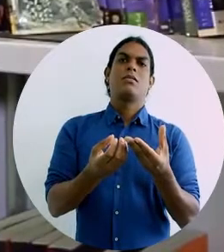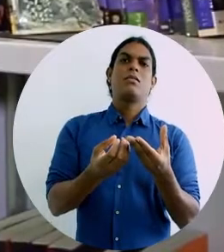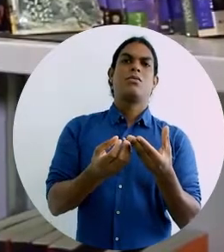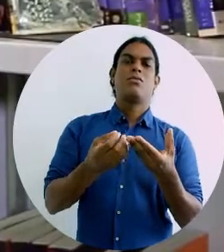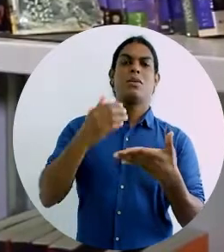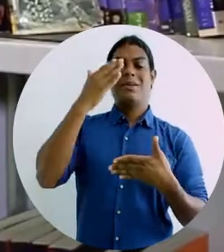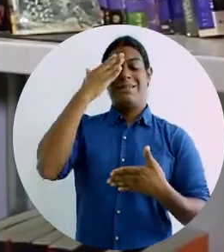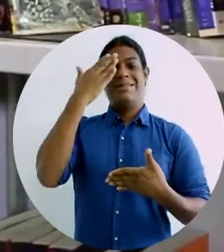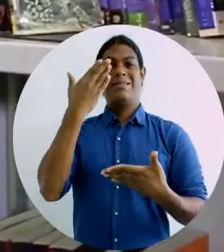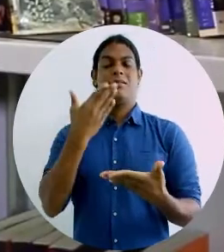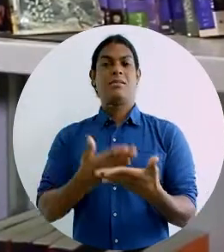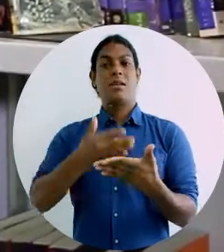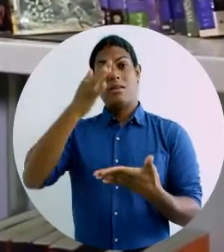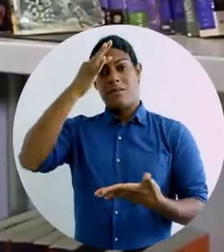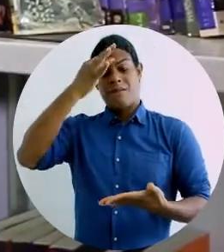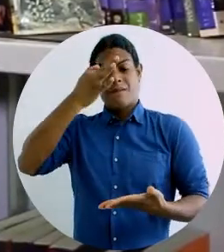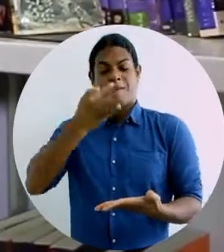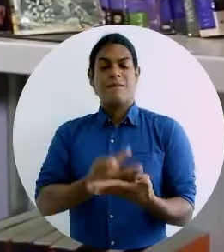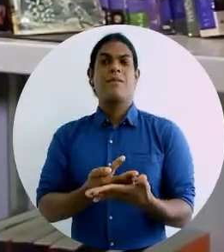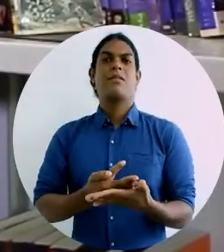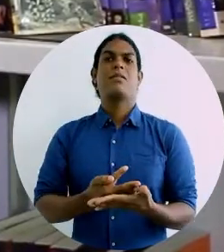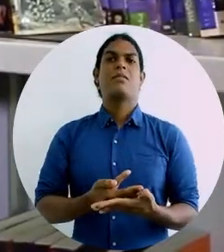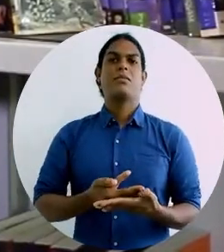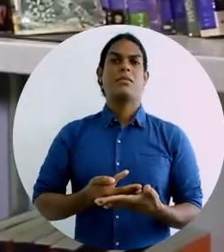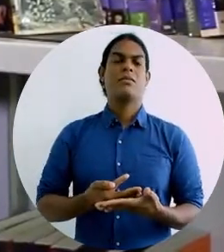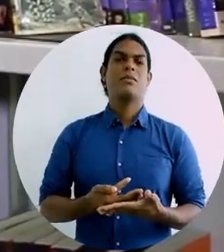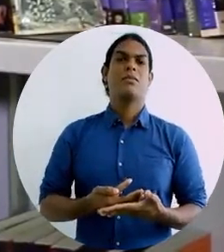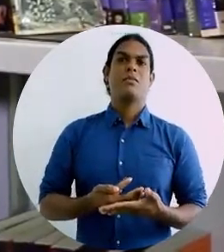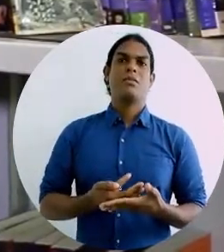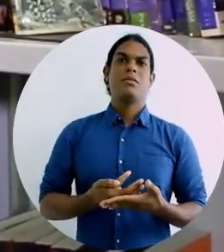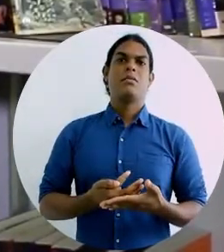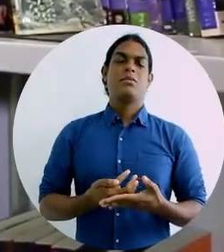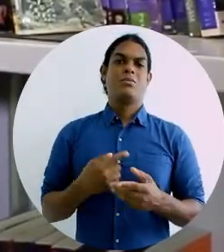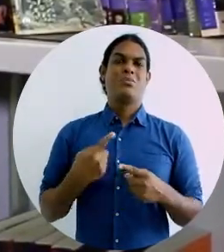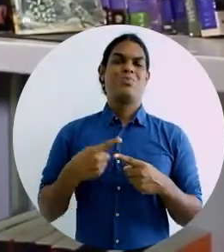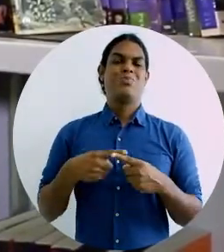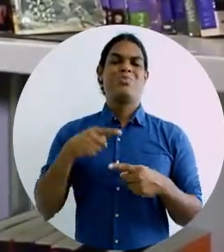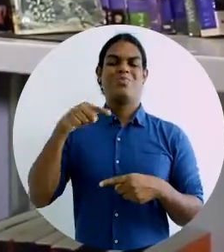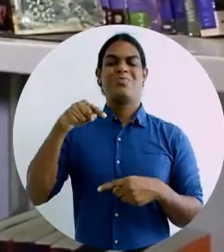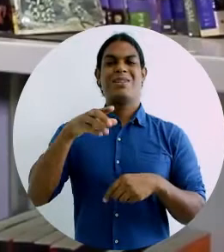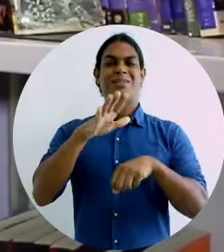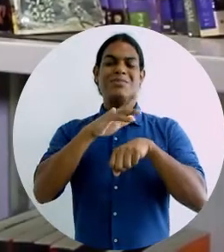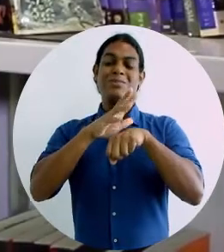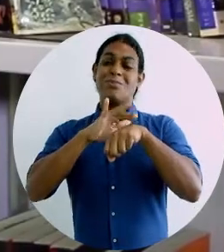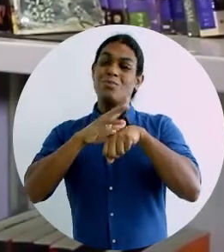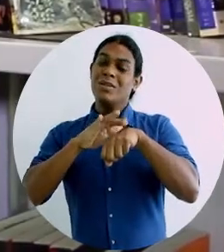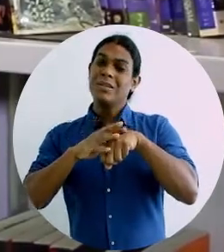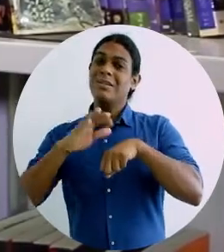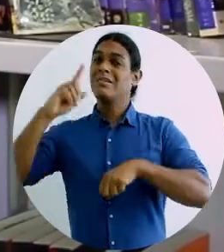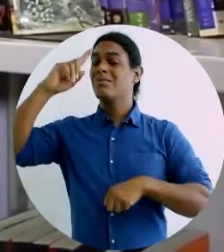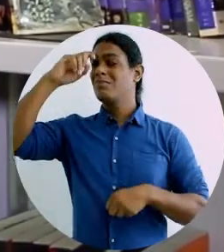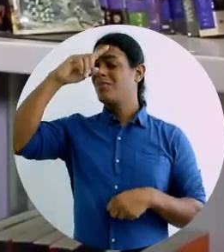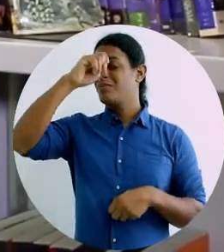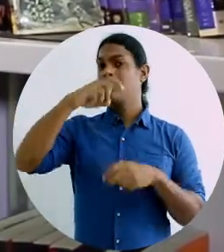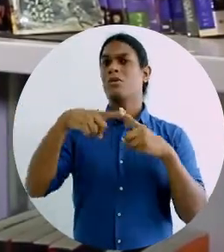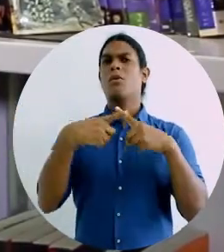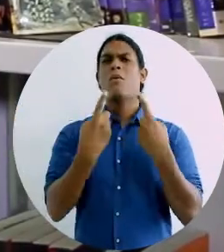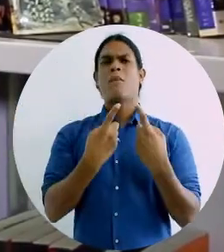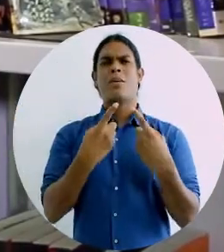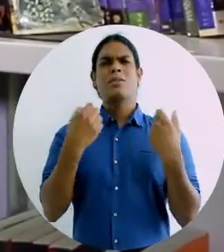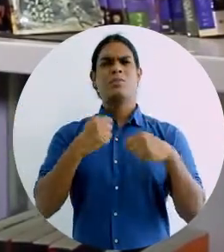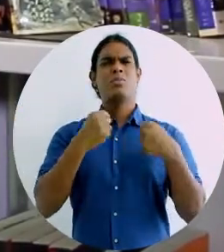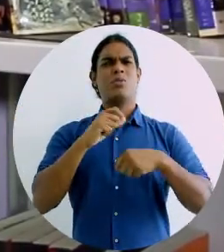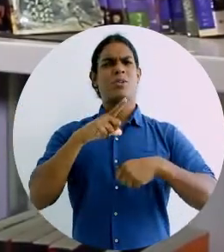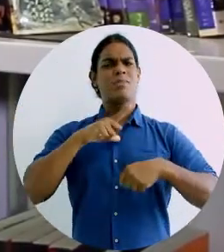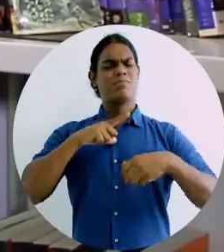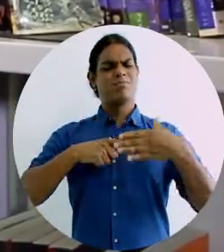Para que esse momento ele seja um momento que o paciente está ali, está num momento difícil, mas ele pode